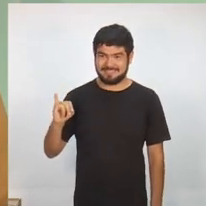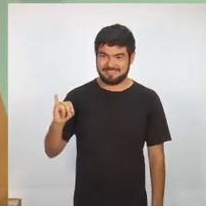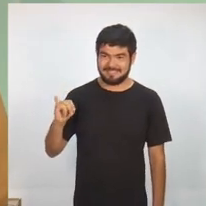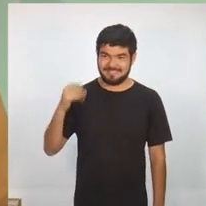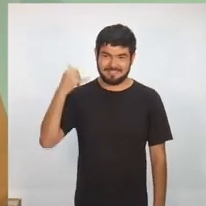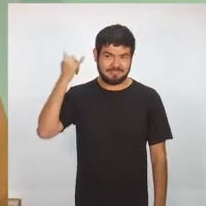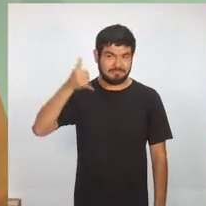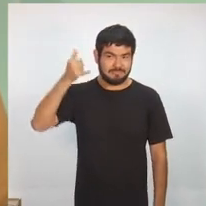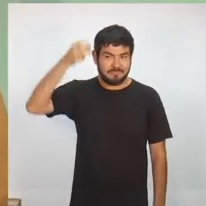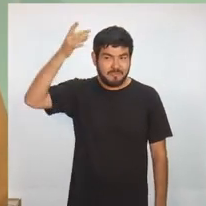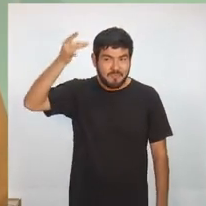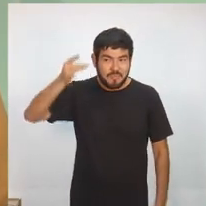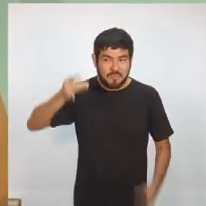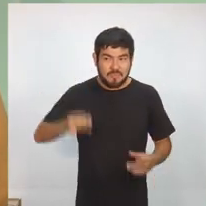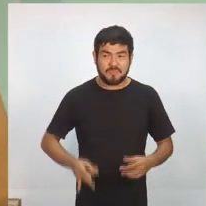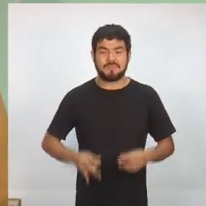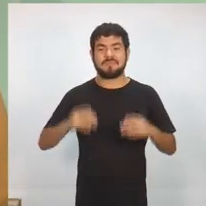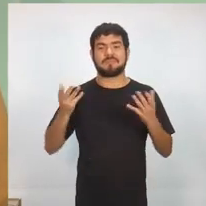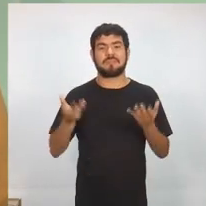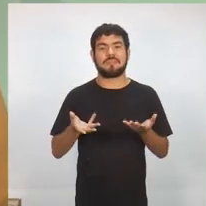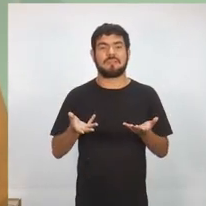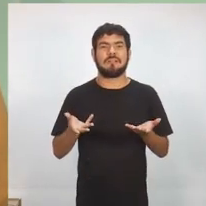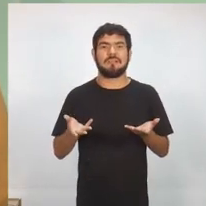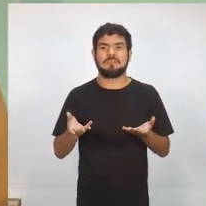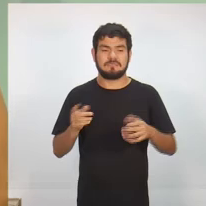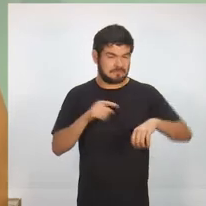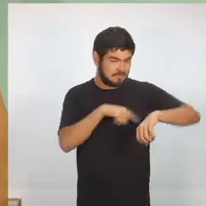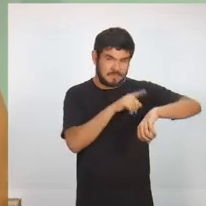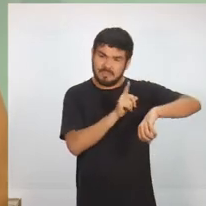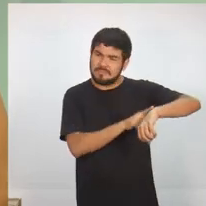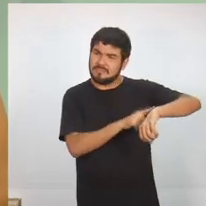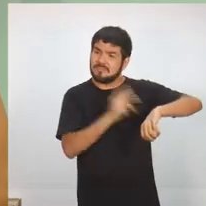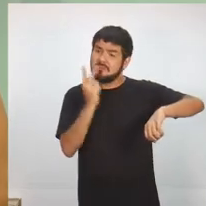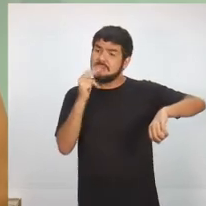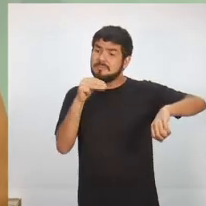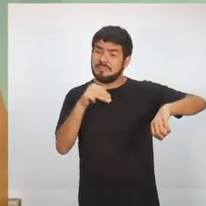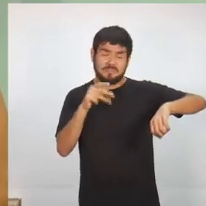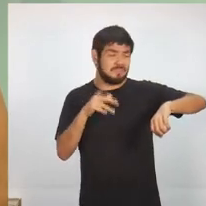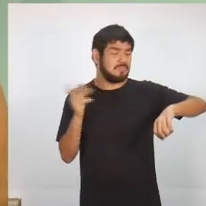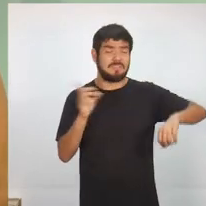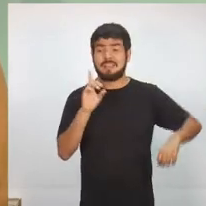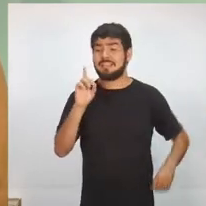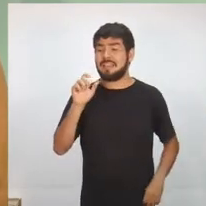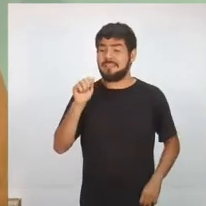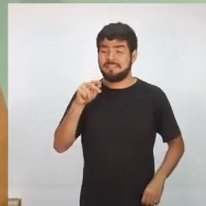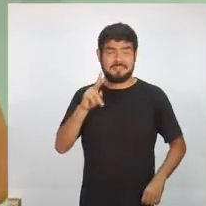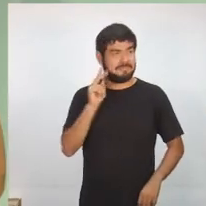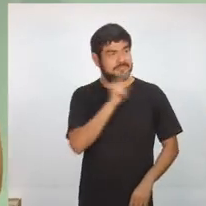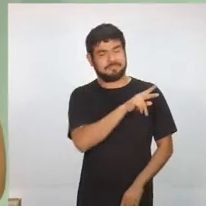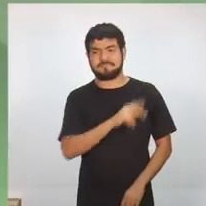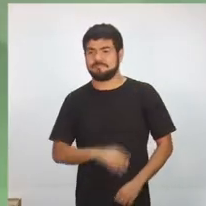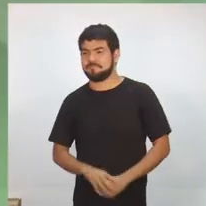das considerações finais. Gostaria de colocar, por favor, o cronômetro na tela. 2 minutos. Candidato Davi Almeida.